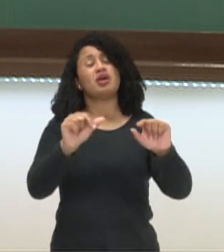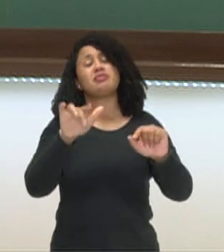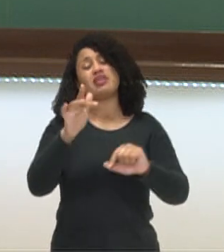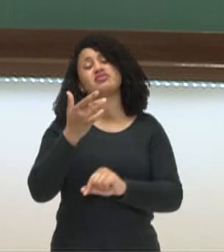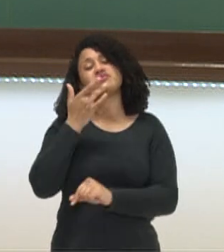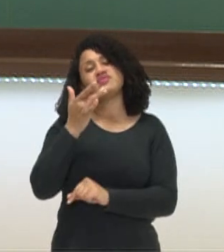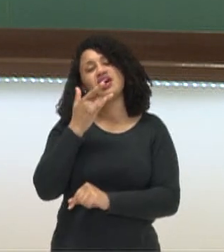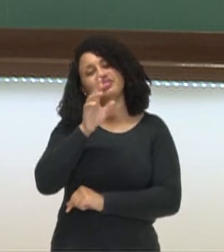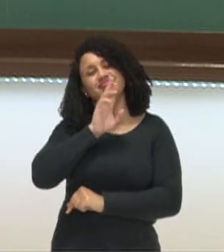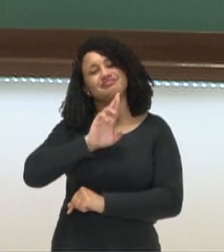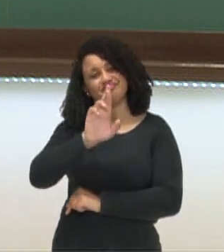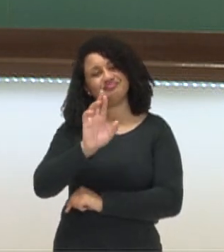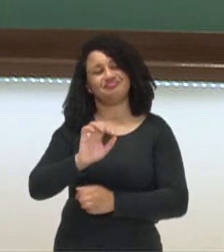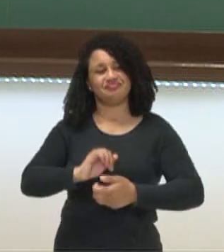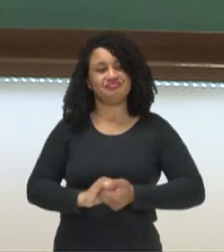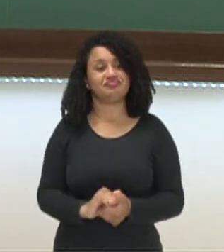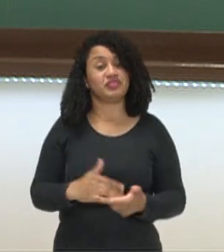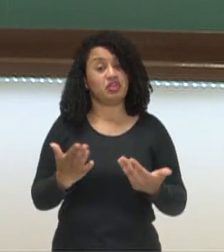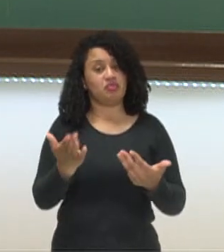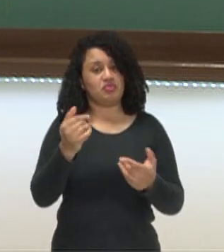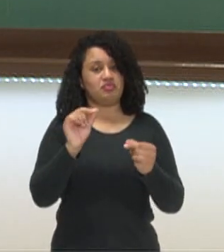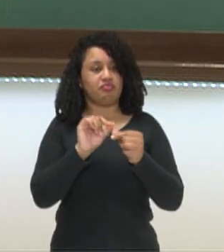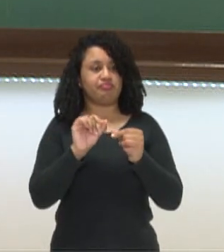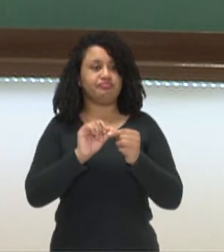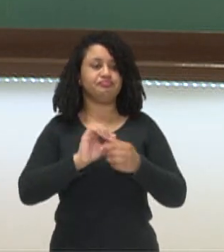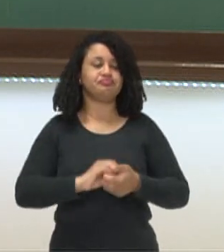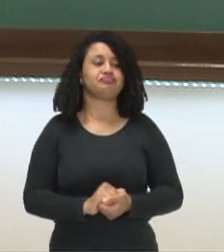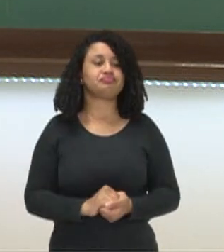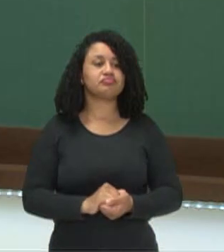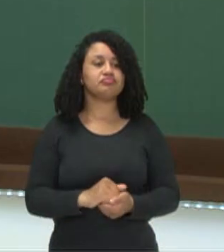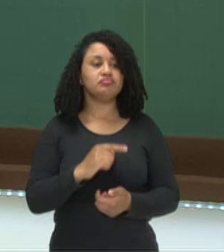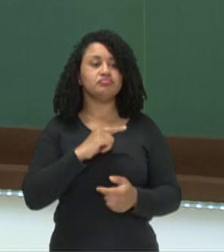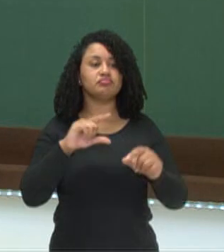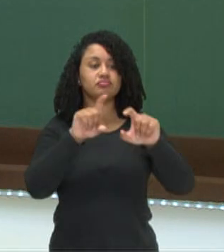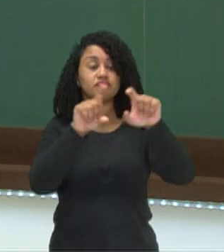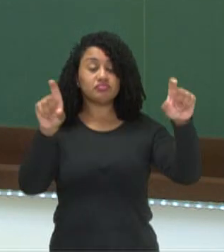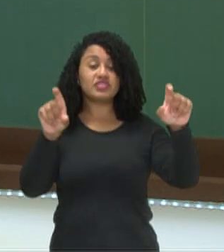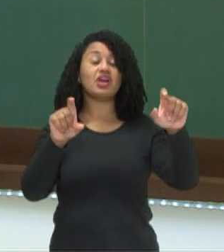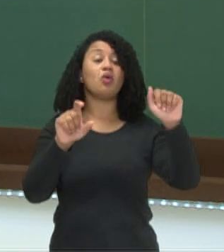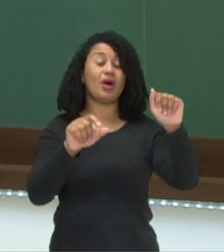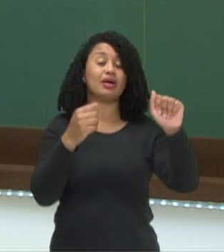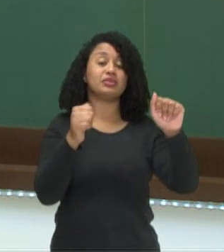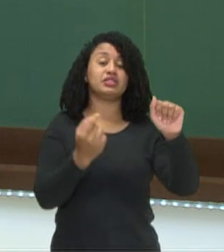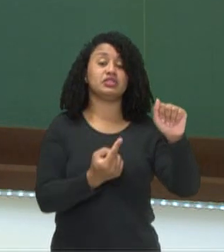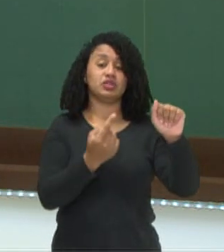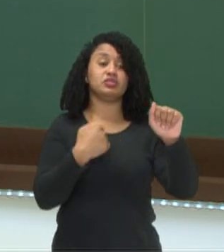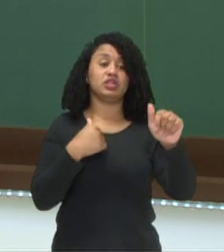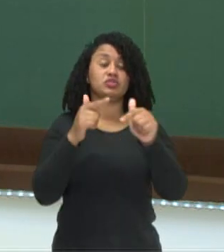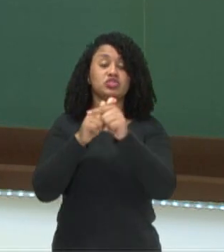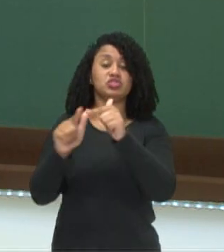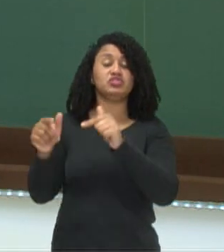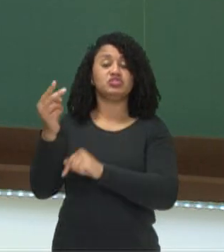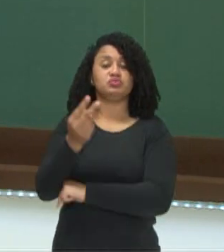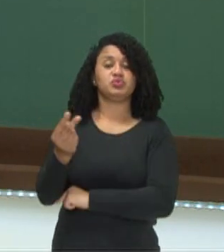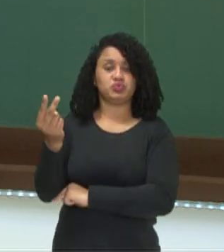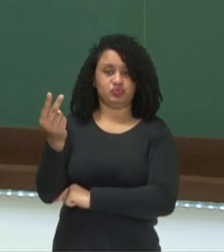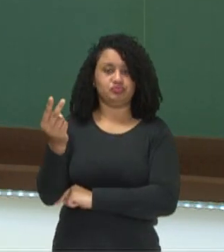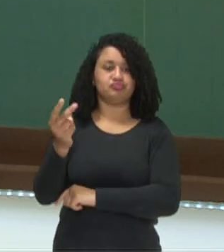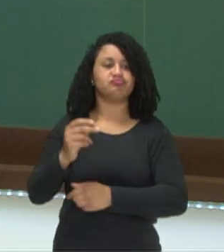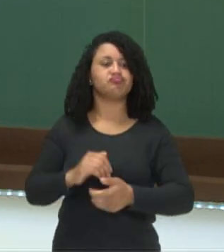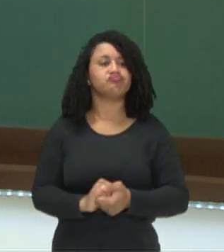sempre mais fácil, né, gente? Então vamos lá. Eu tenho essa equação e eu quero que o A seja 1. Então eu vou dividir a equação inteira por